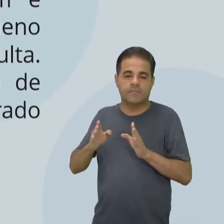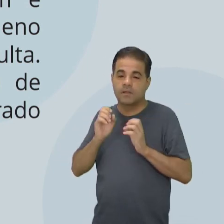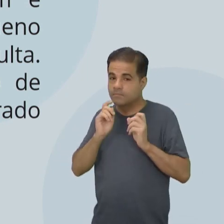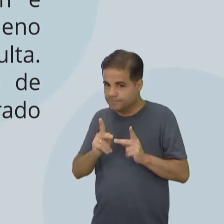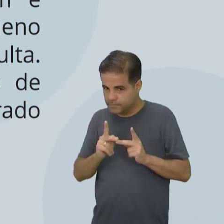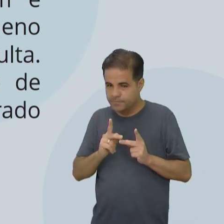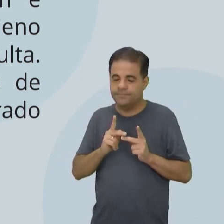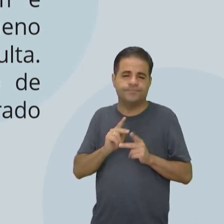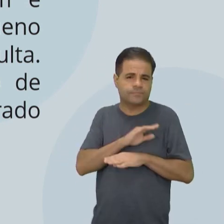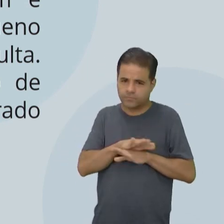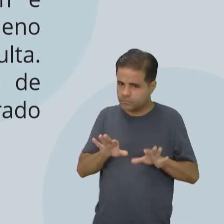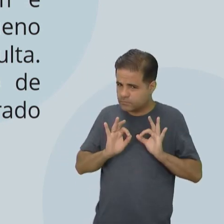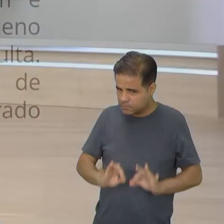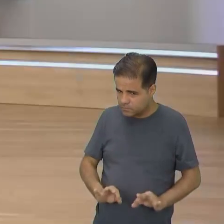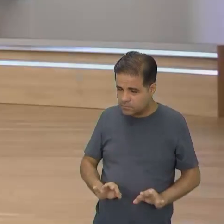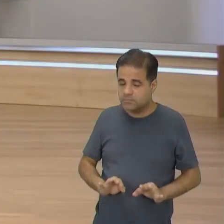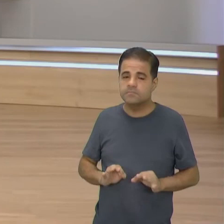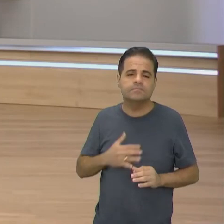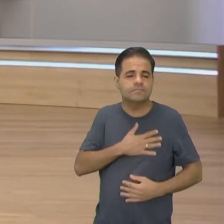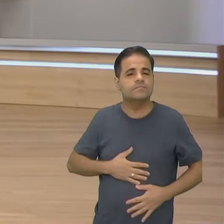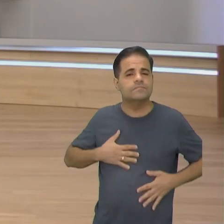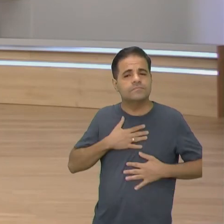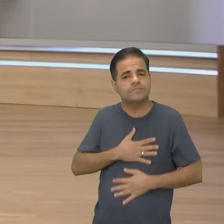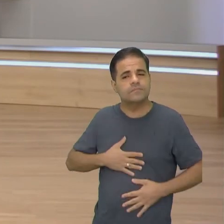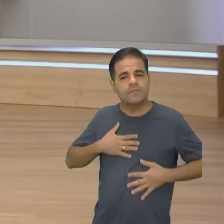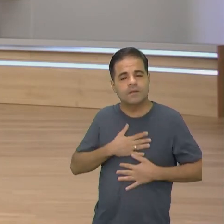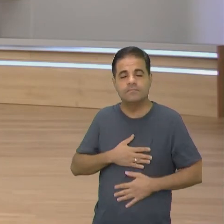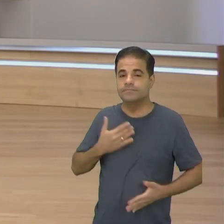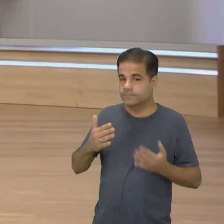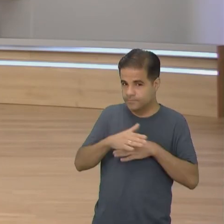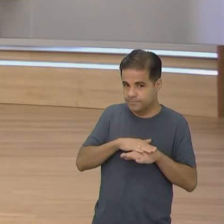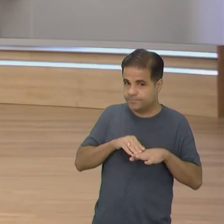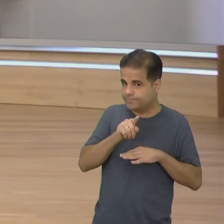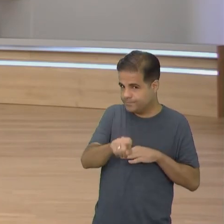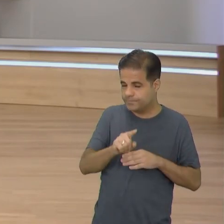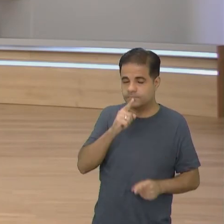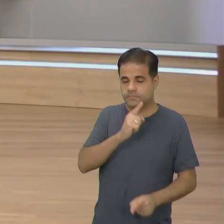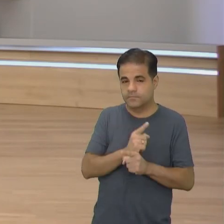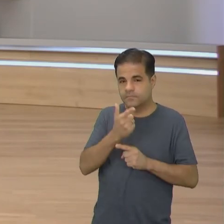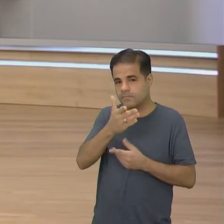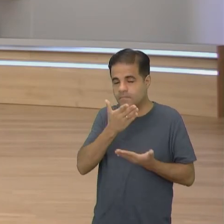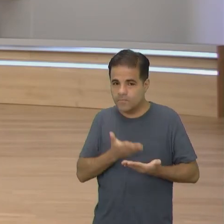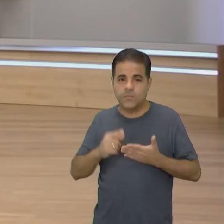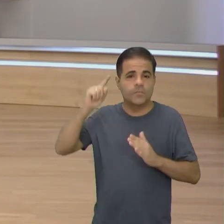alfabética apenas para isso. Foi um prazer falar com vocês, te espero na próxima aula